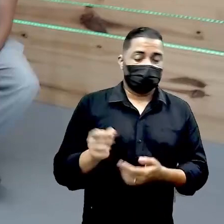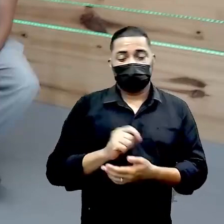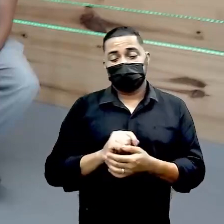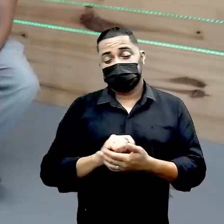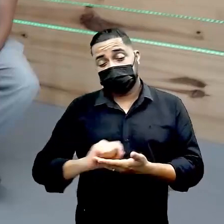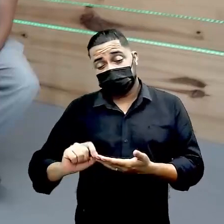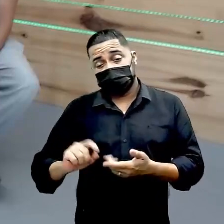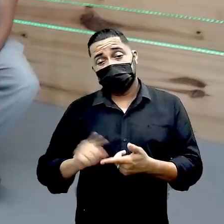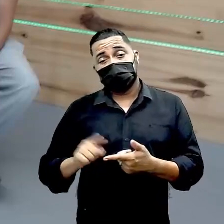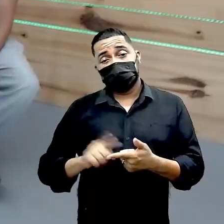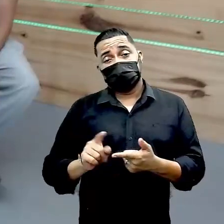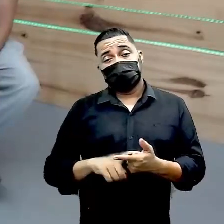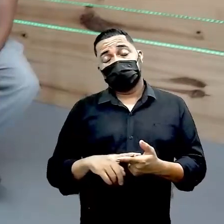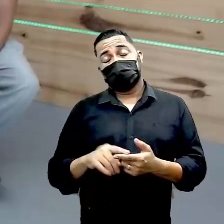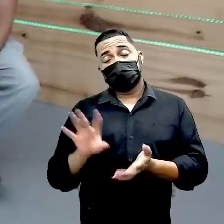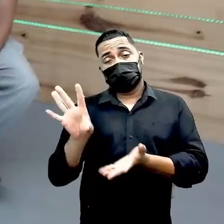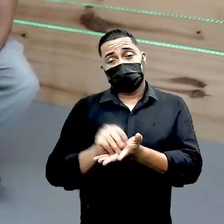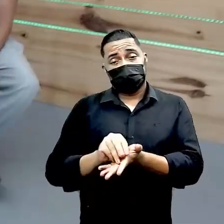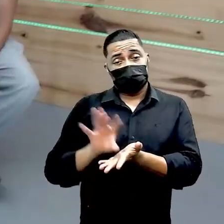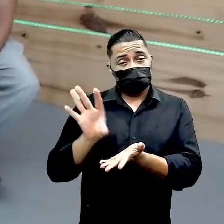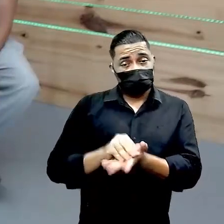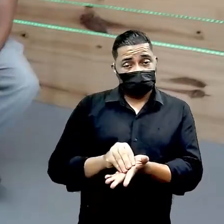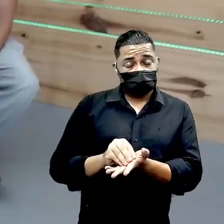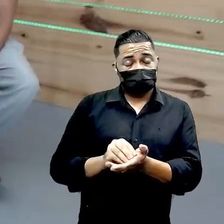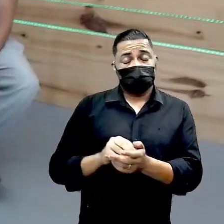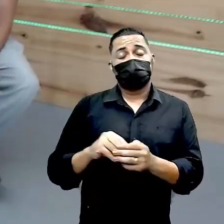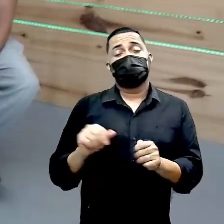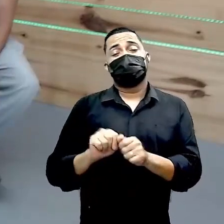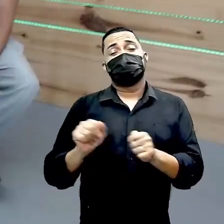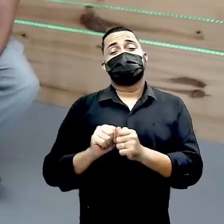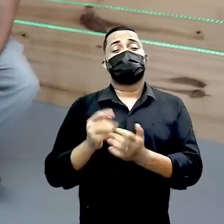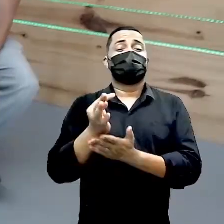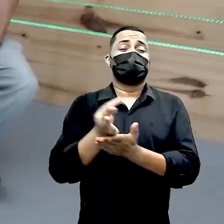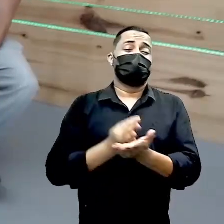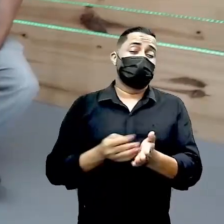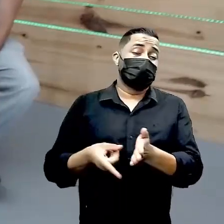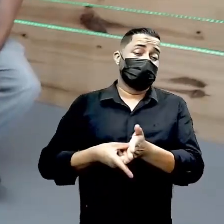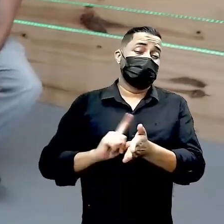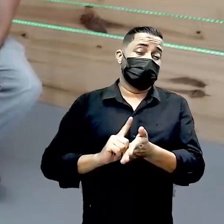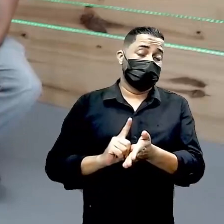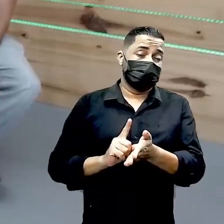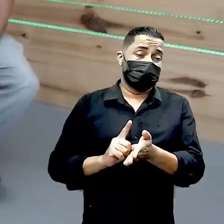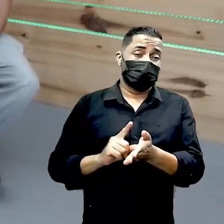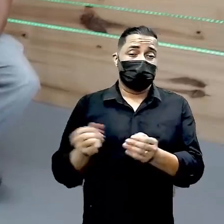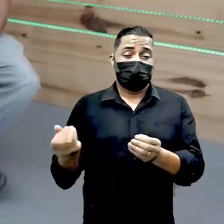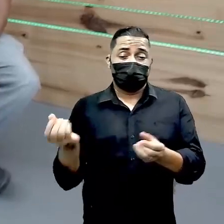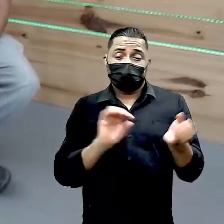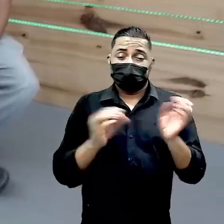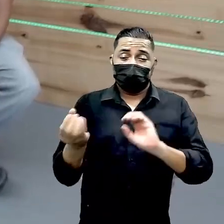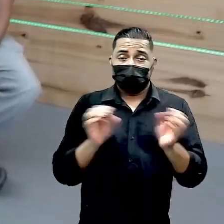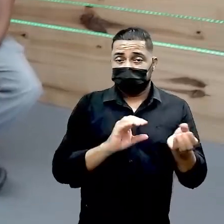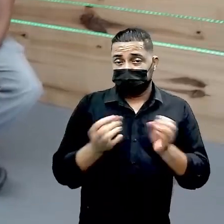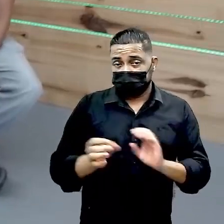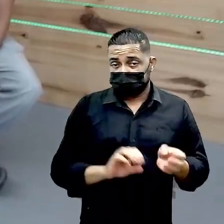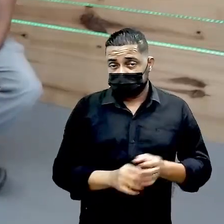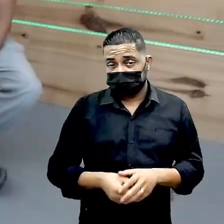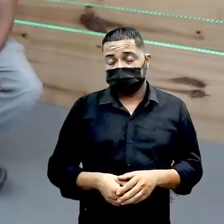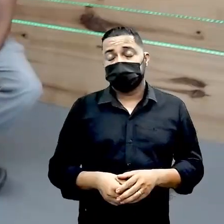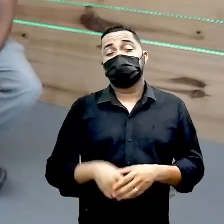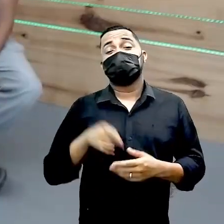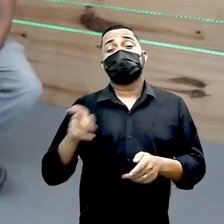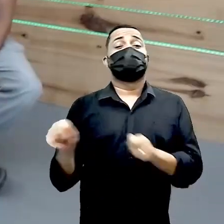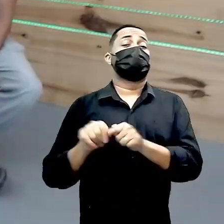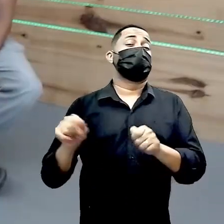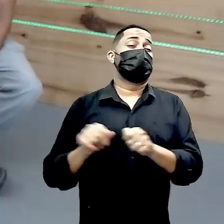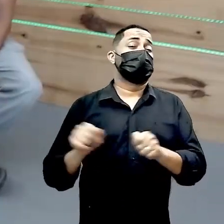e salvar o aplicativo no editor de texto antes de executar a ordem no compilador. E quando isso era